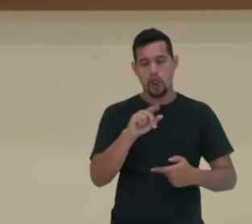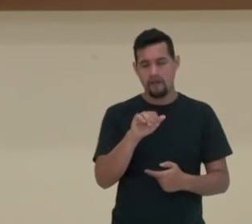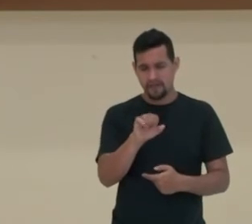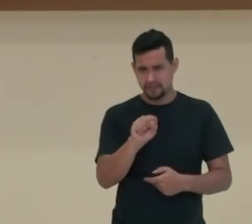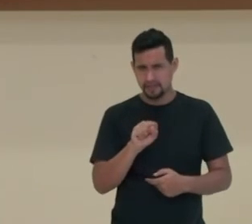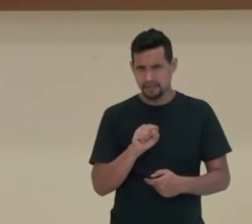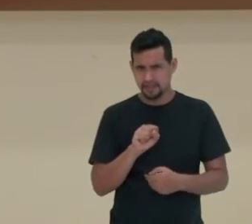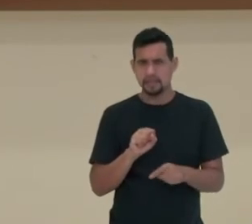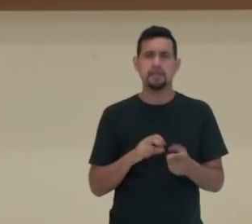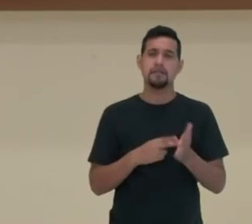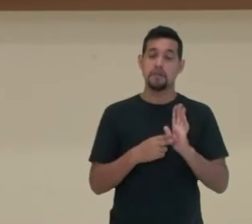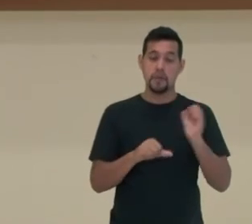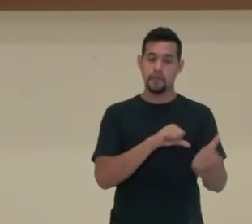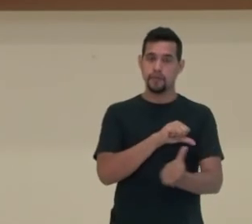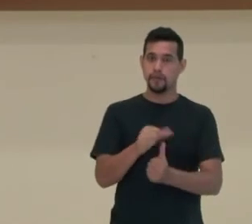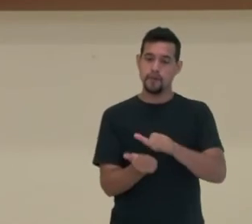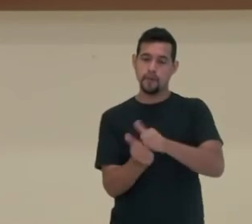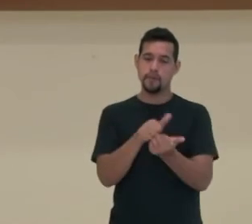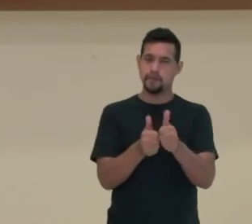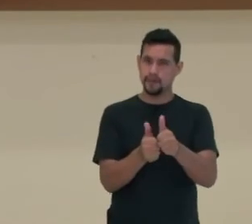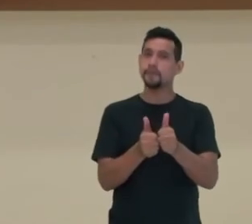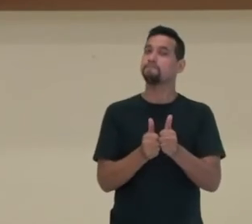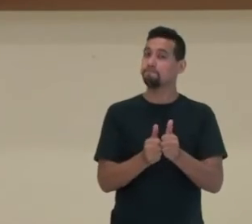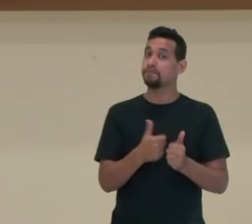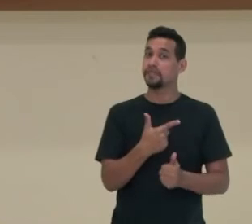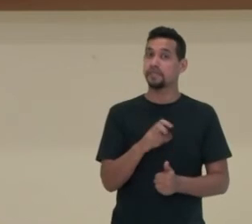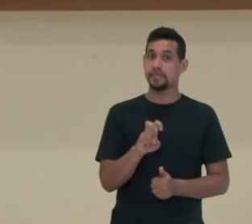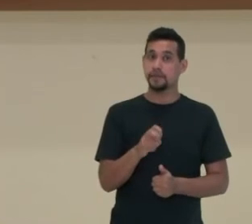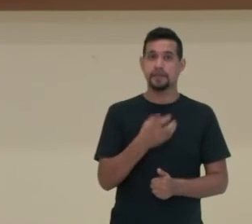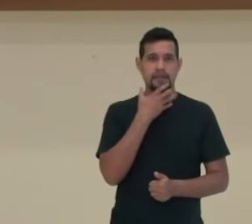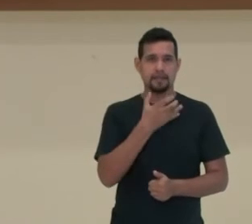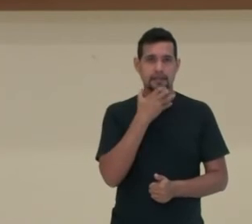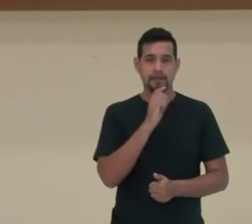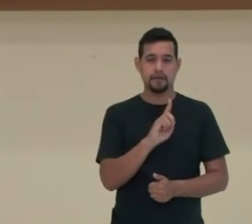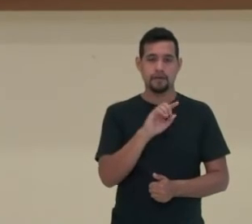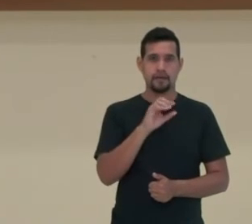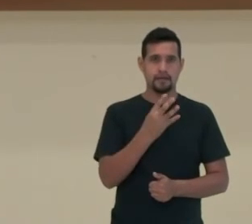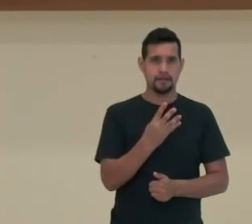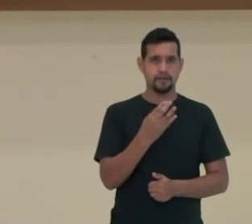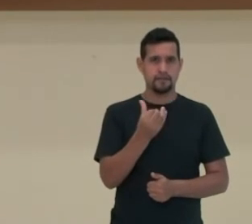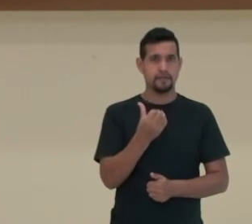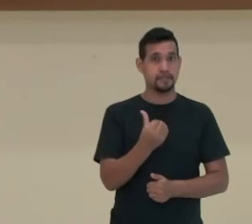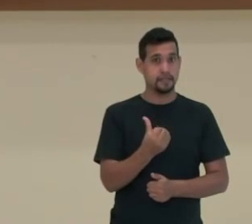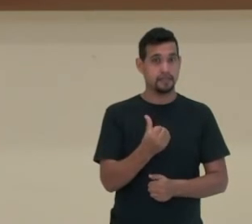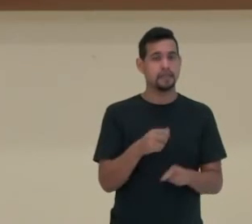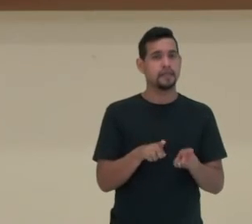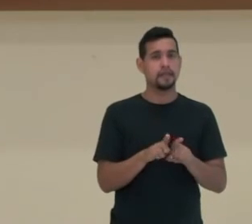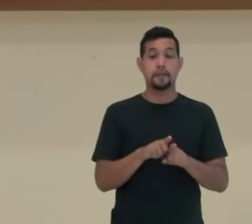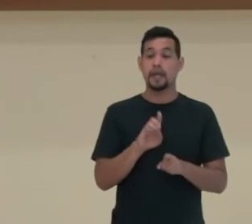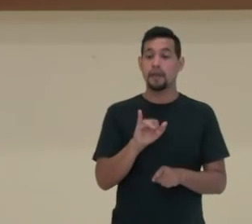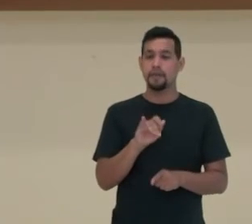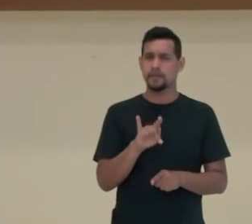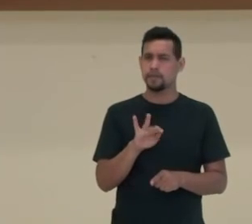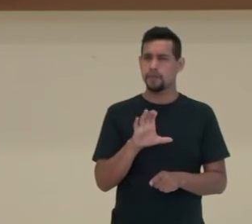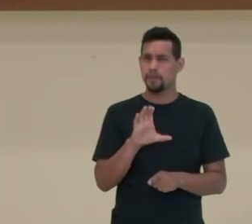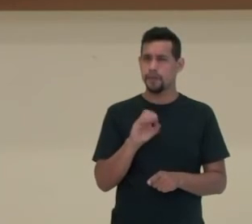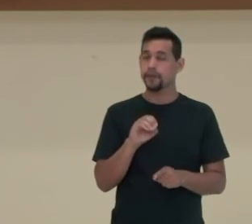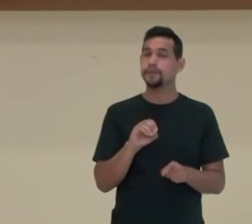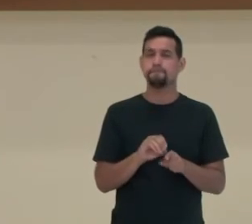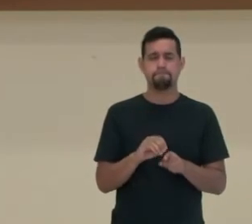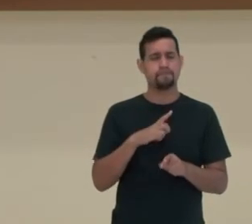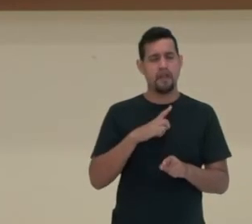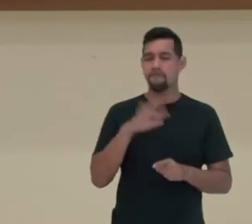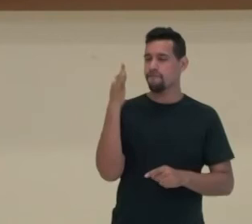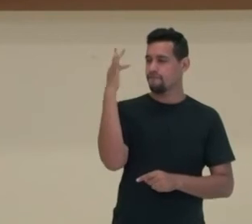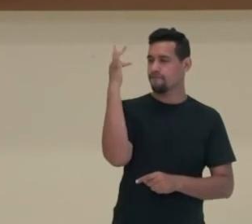francos? Ele se converteu ao cristianismo, 25 de dezembro de 496, Bispo de Remídio Reims, ali